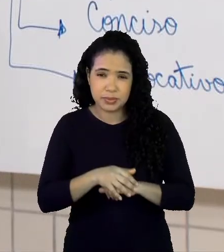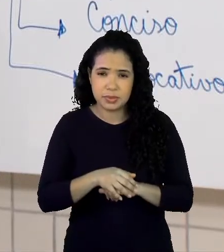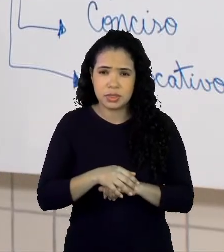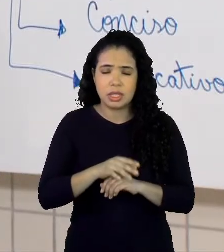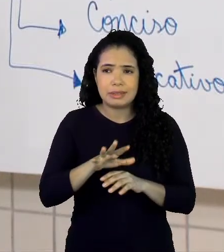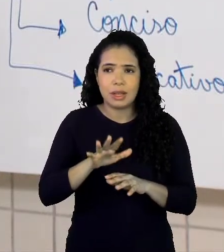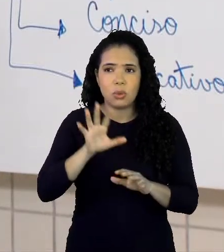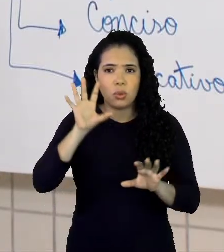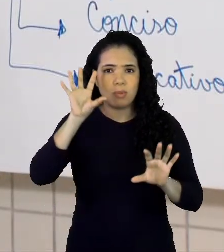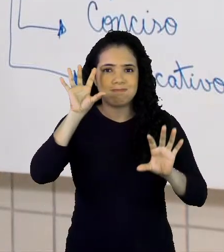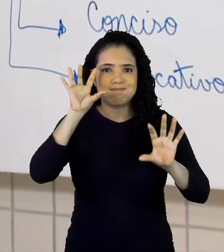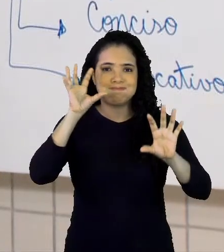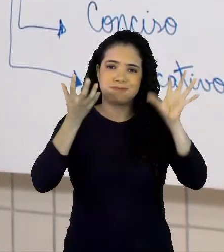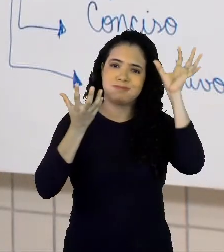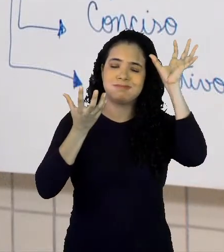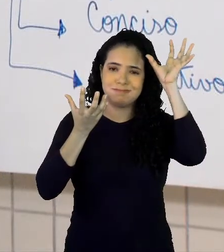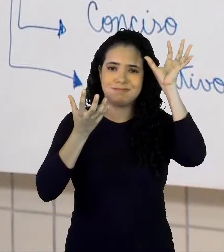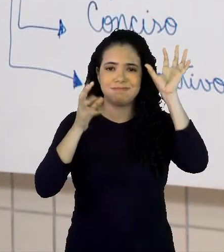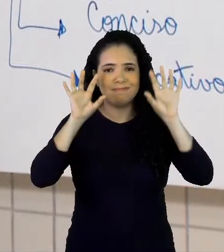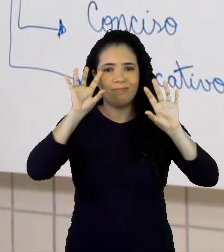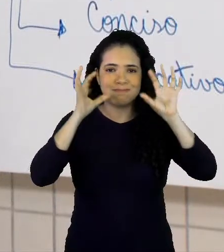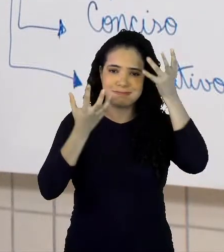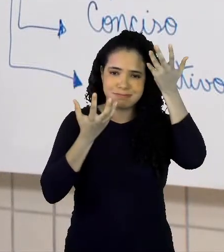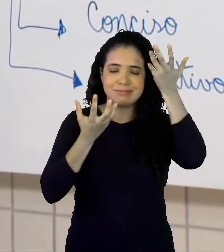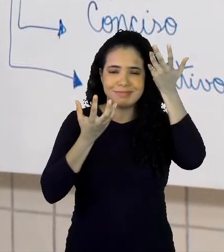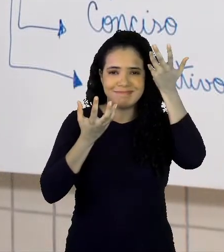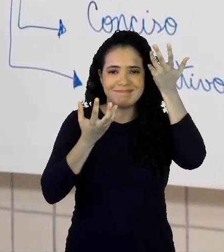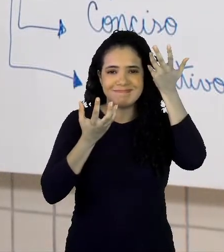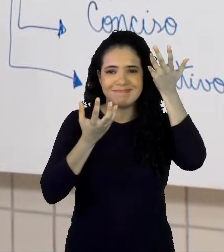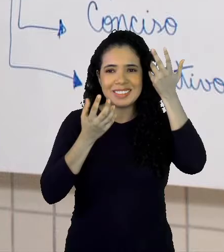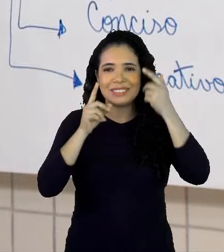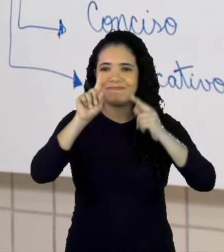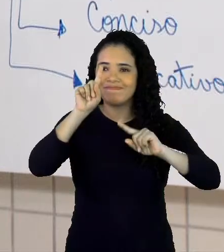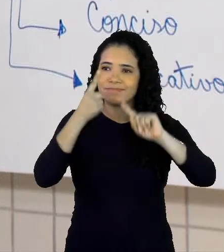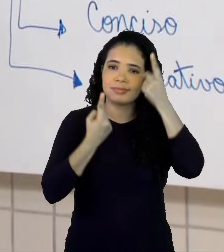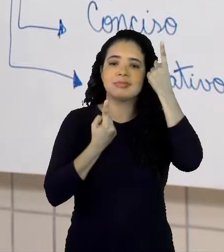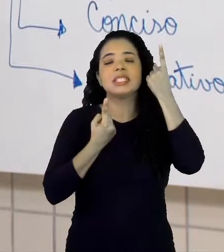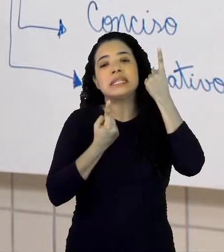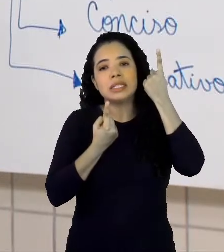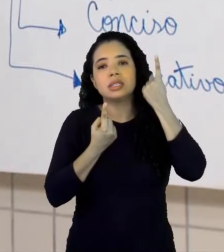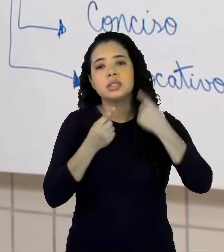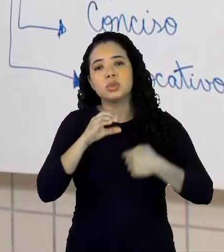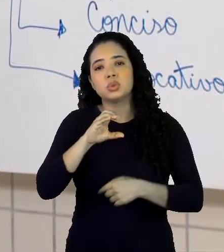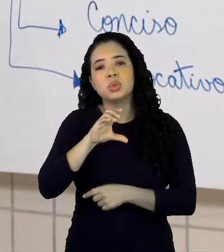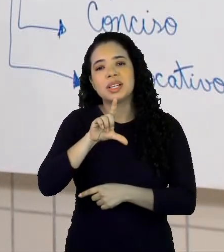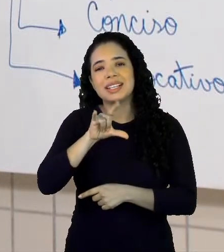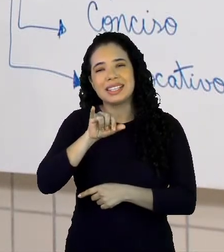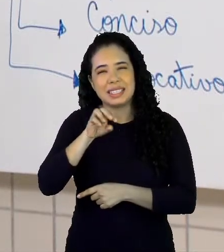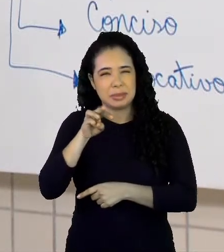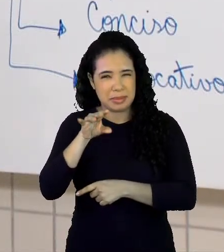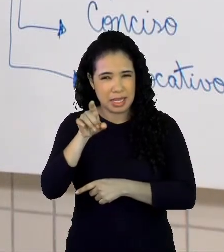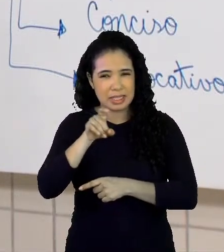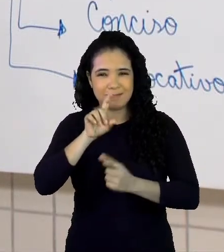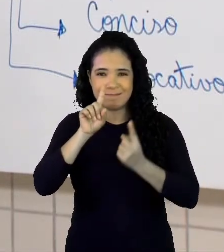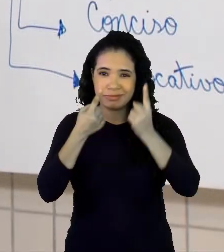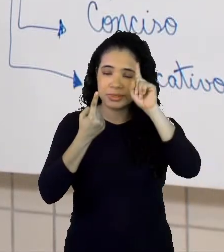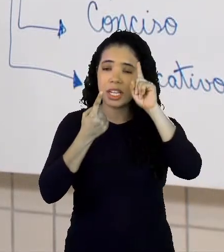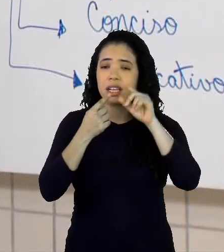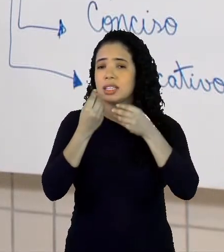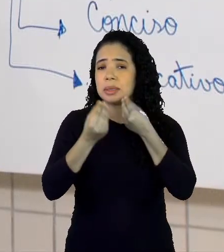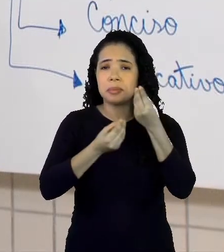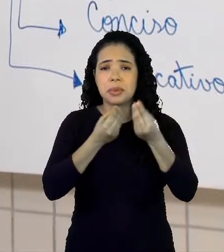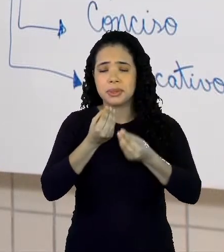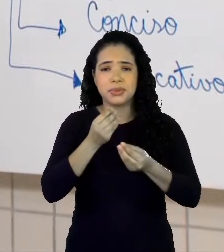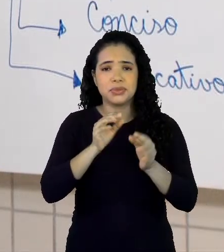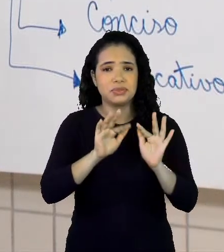uma tensão maior na narração, e o desfecho é o final. Então vocês observem que quando ele fala lá,